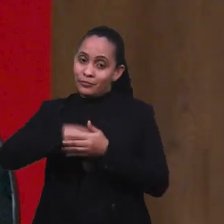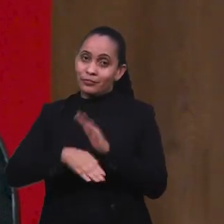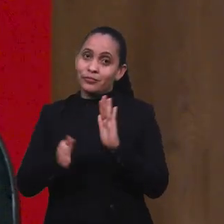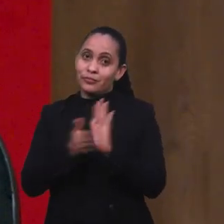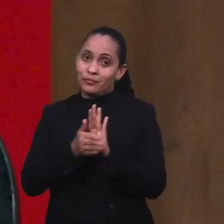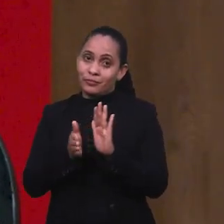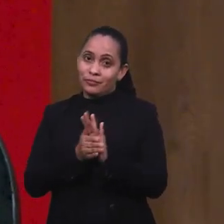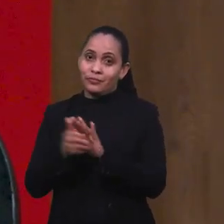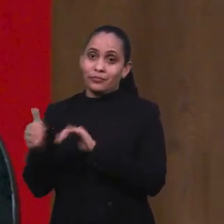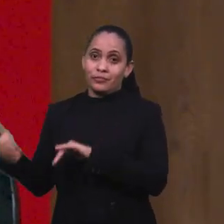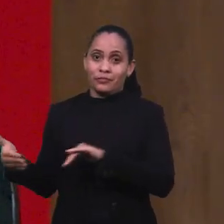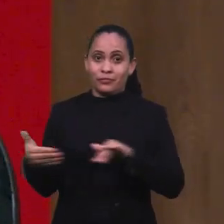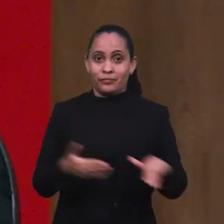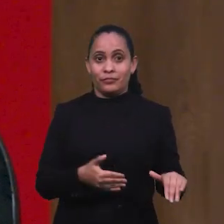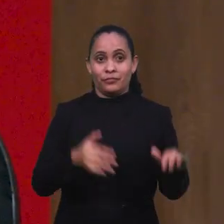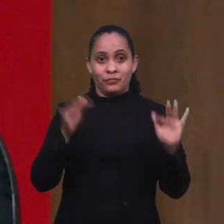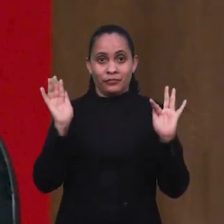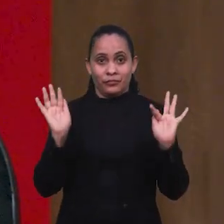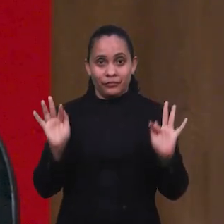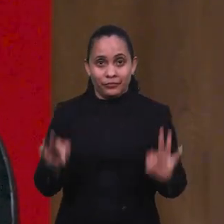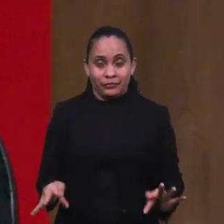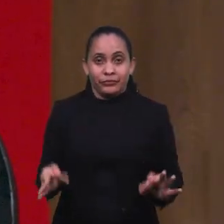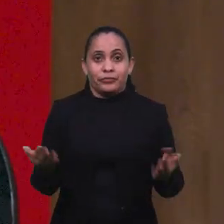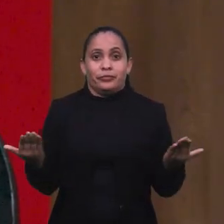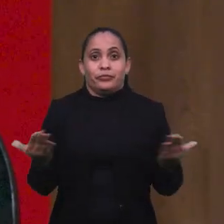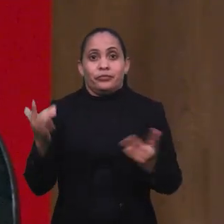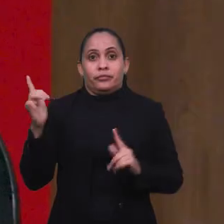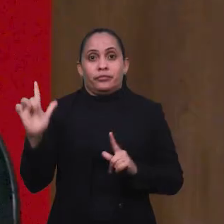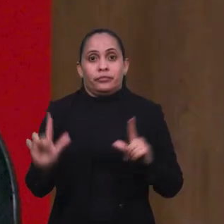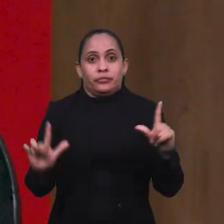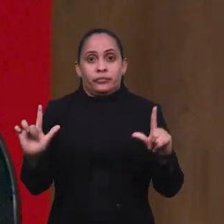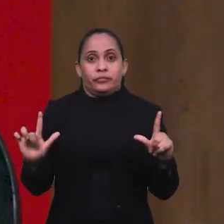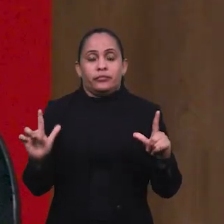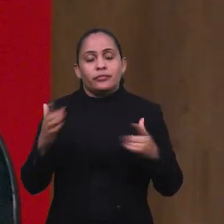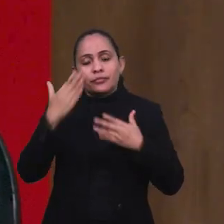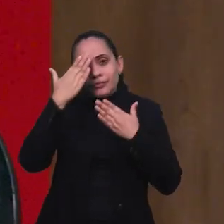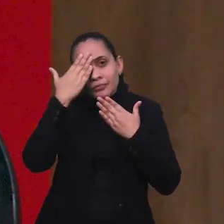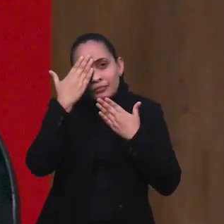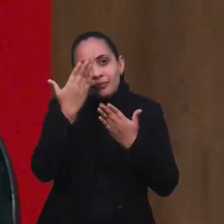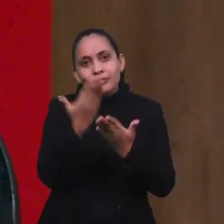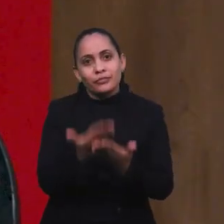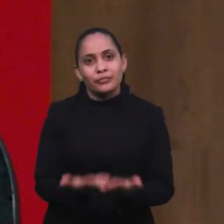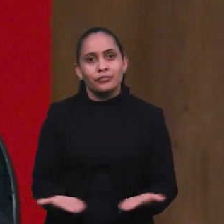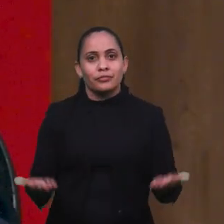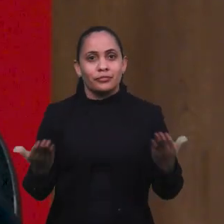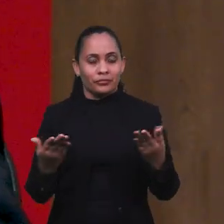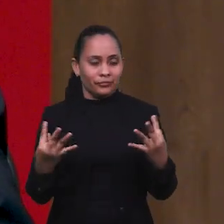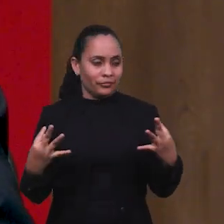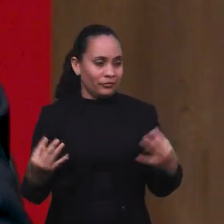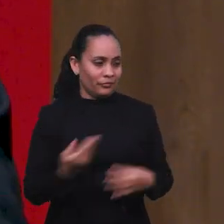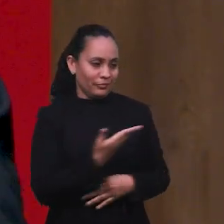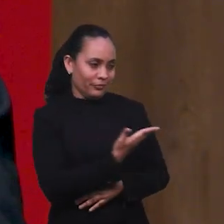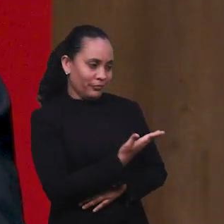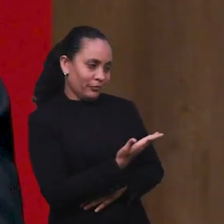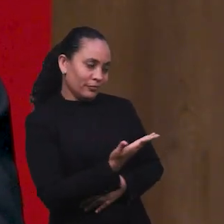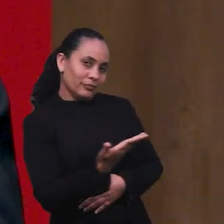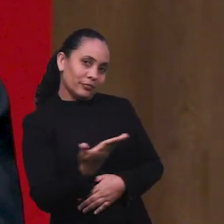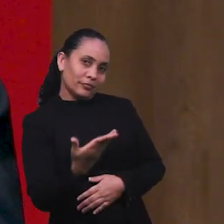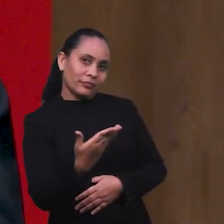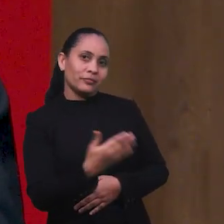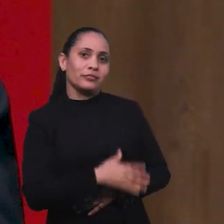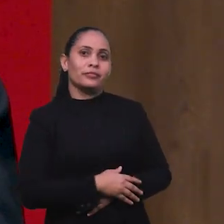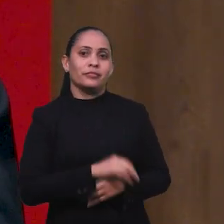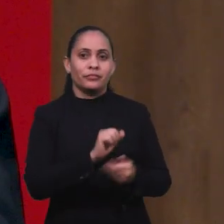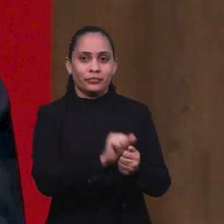do seu propósito. Amém. Nós damos aqui por encerrado este episódio, agradecendo a presença dos irmãos, a presença aqui